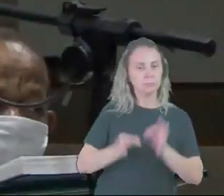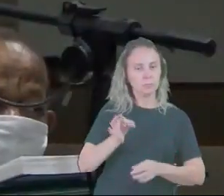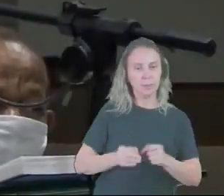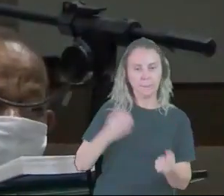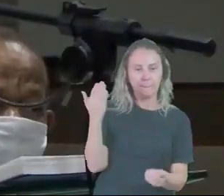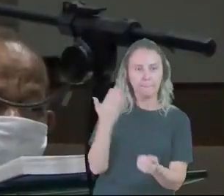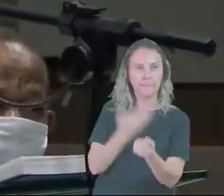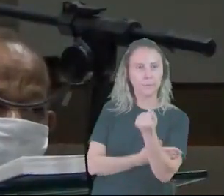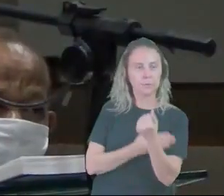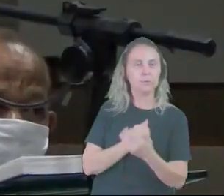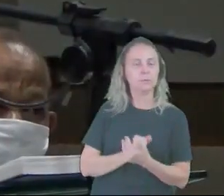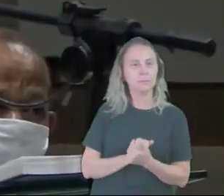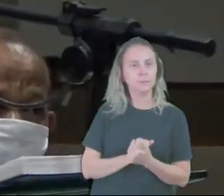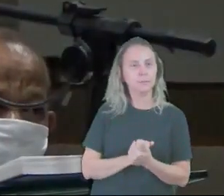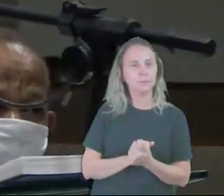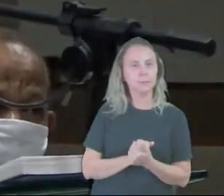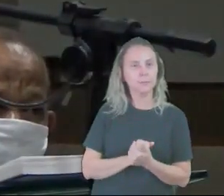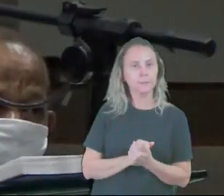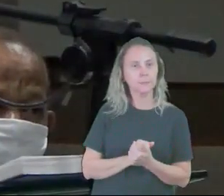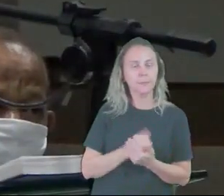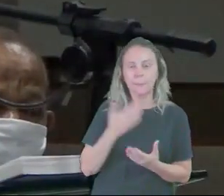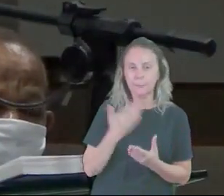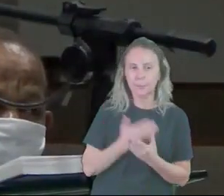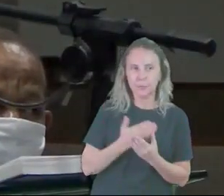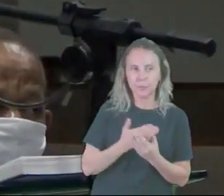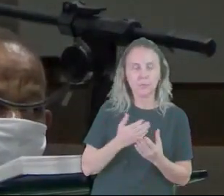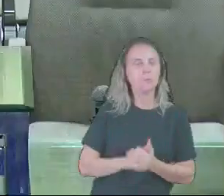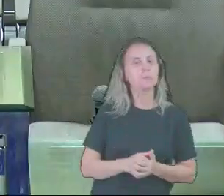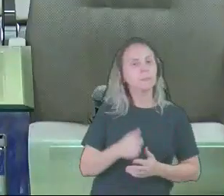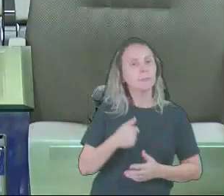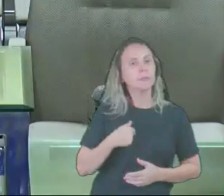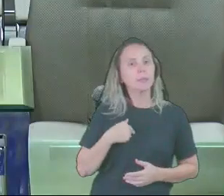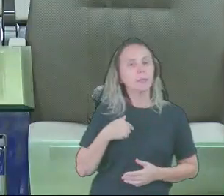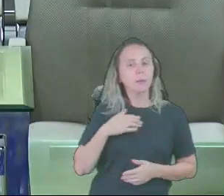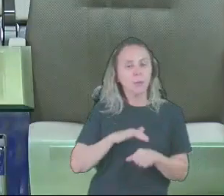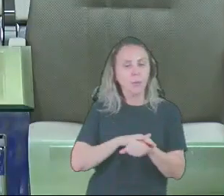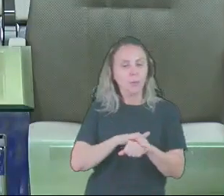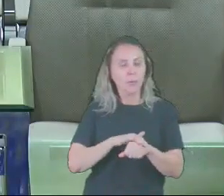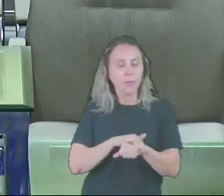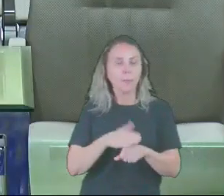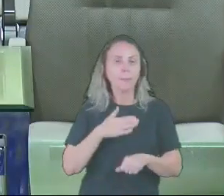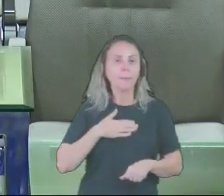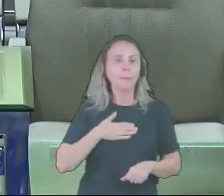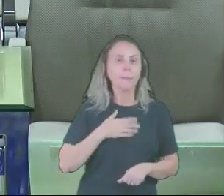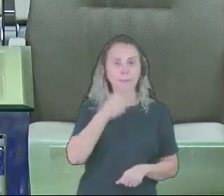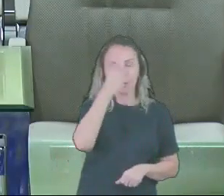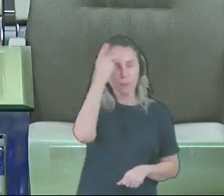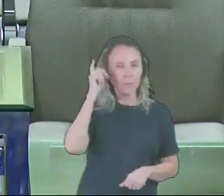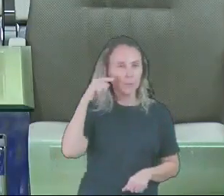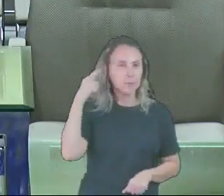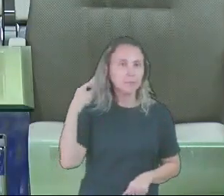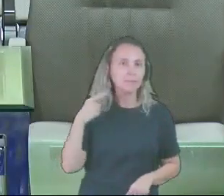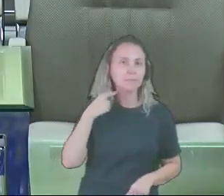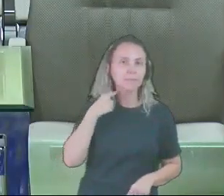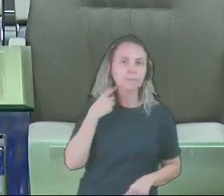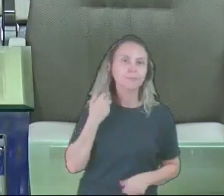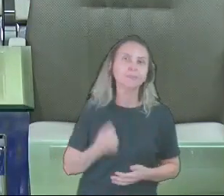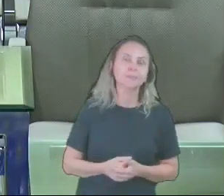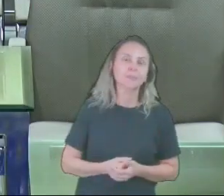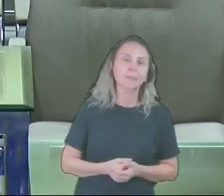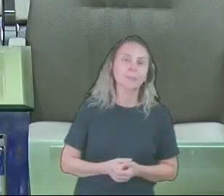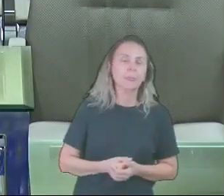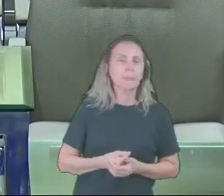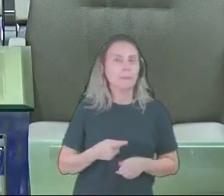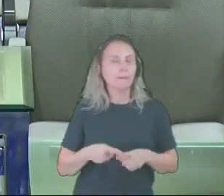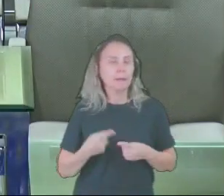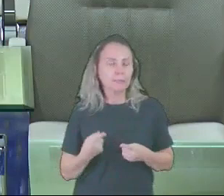E aí eu falei com meu advogado da época e eu tinha conversado com ele que a senhora estava tudo ok mas uma coisa ou